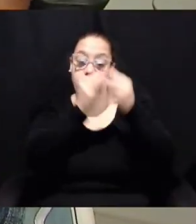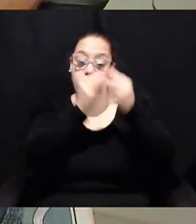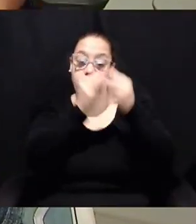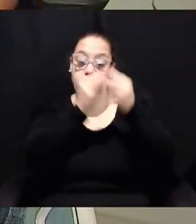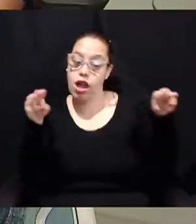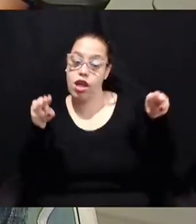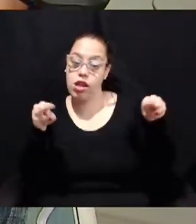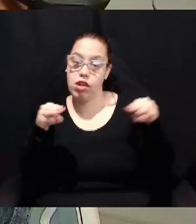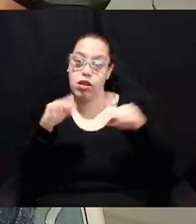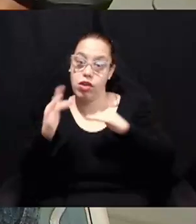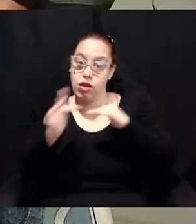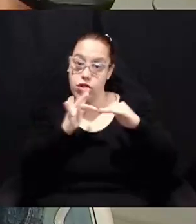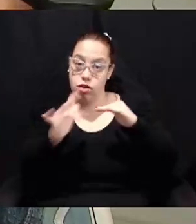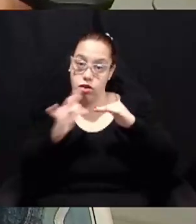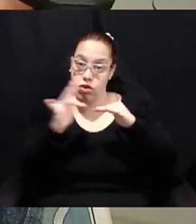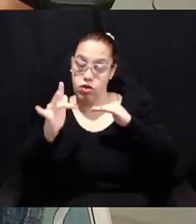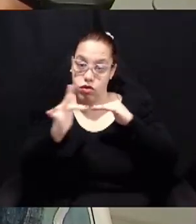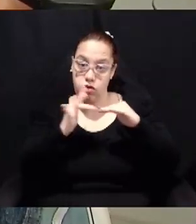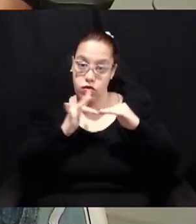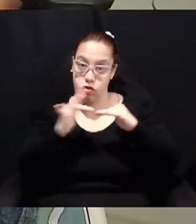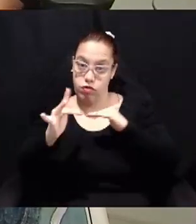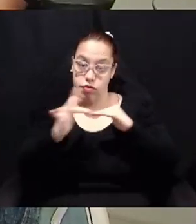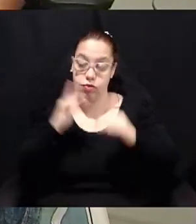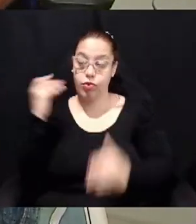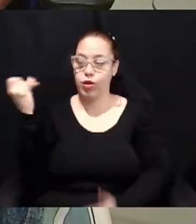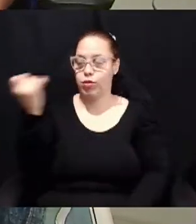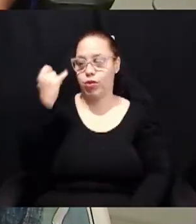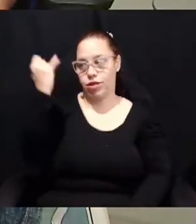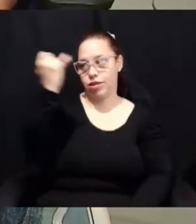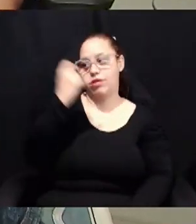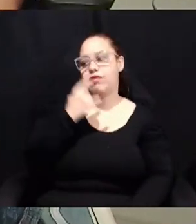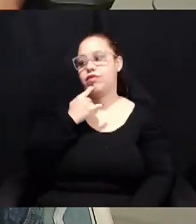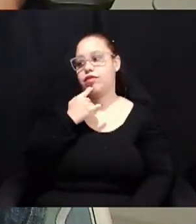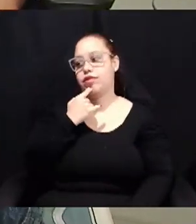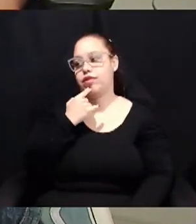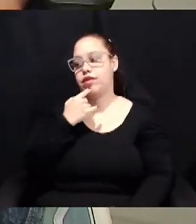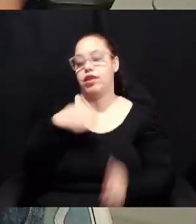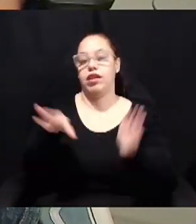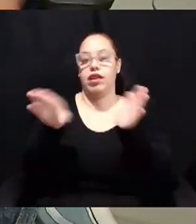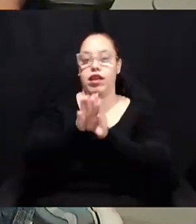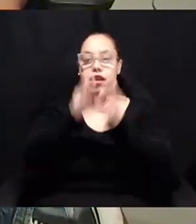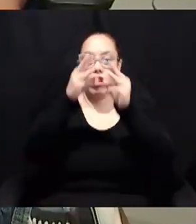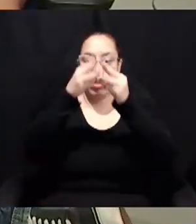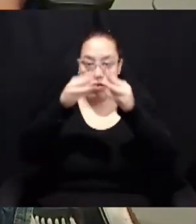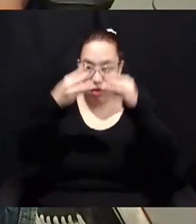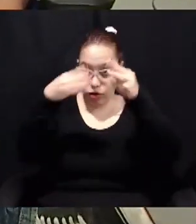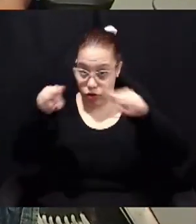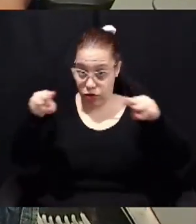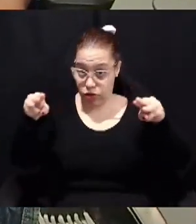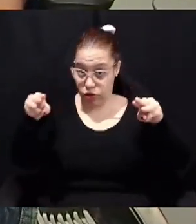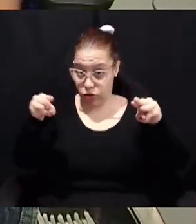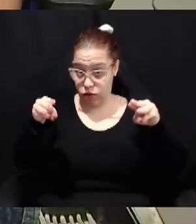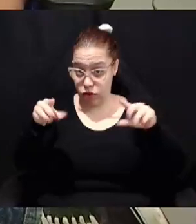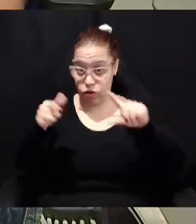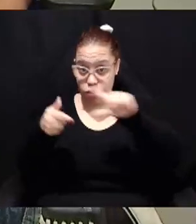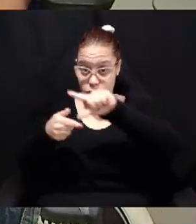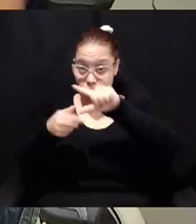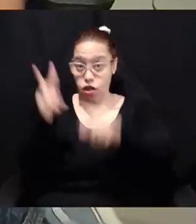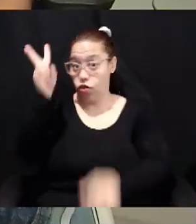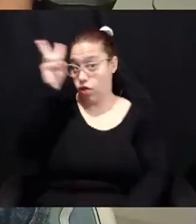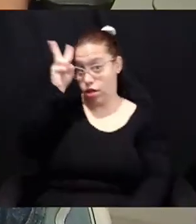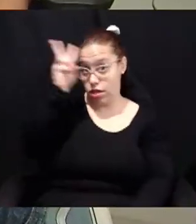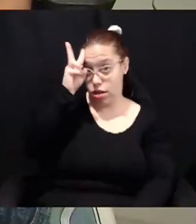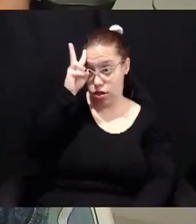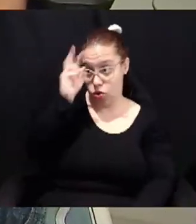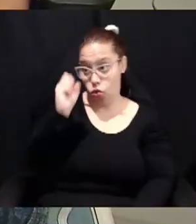começaram a se tornar um negócio muito importante, assim, porque antes as pessoas entravam no site, tipo, vai ter uma tirinha toda segunda-feira ou todo dia. Então a